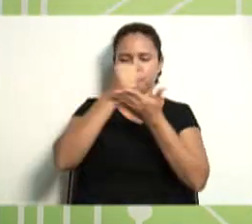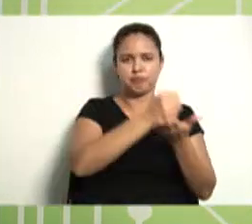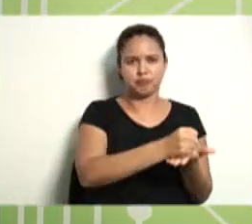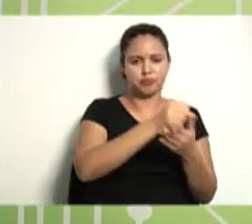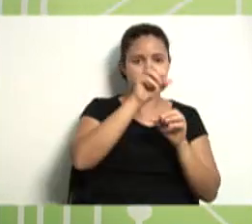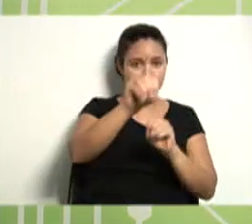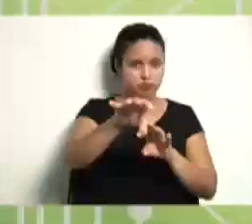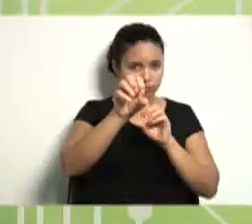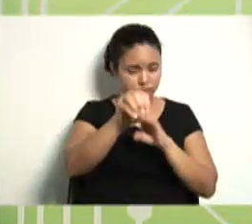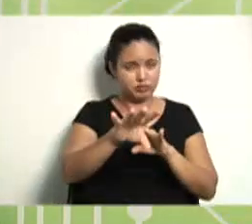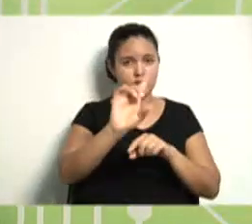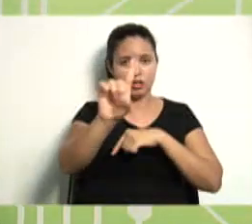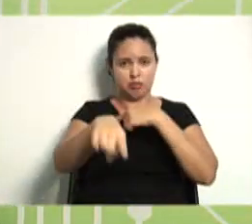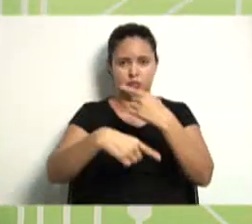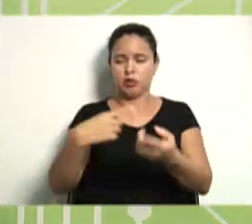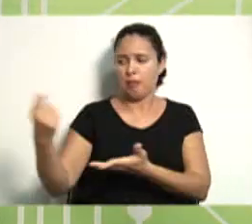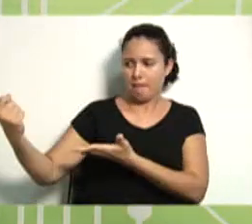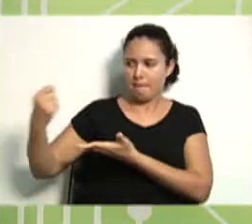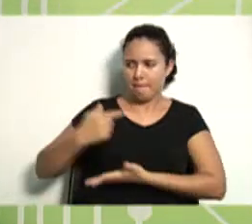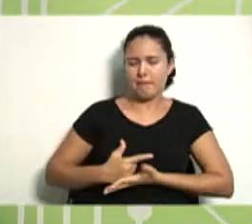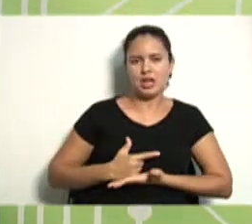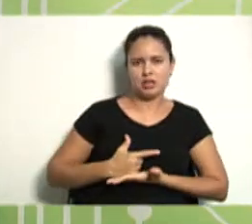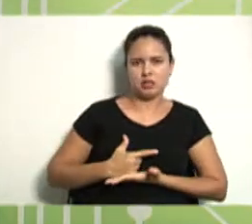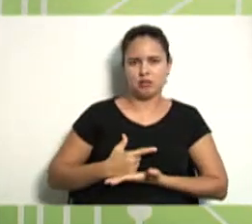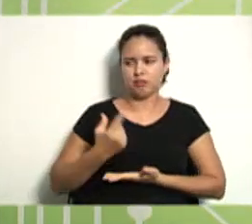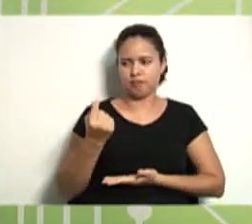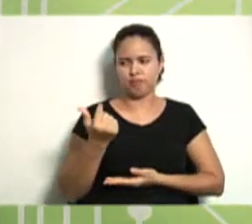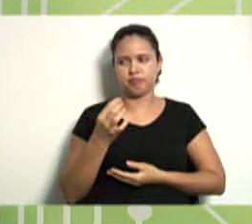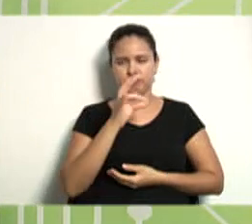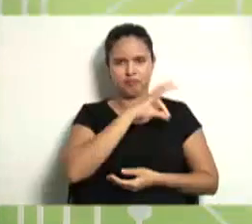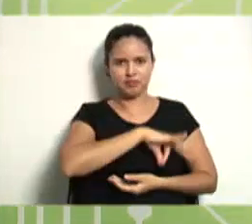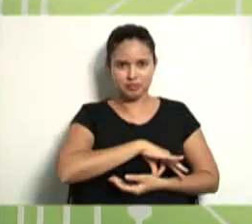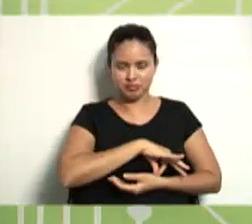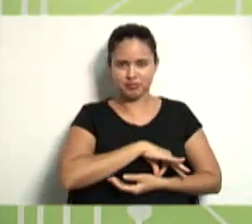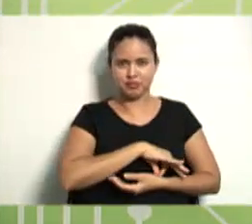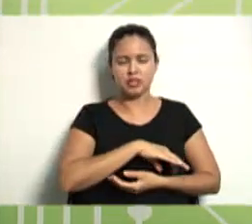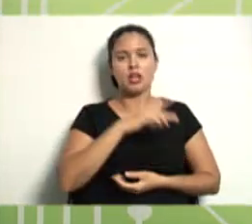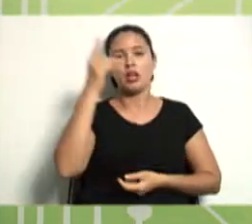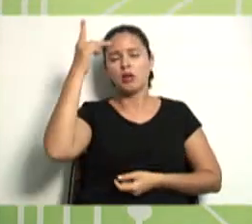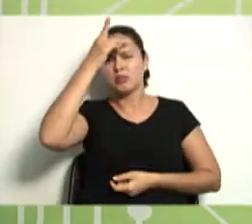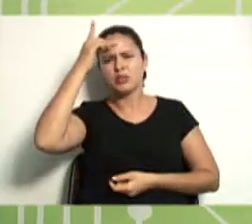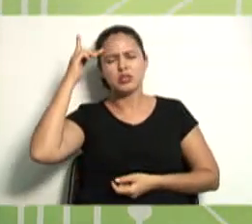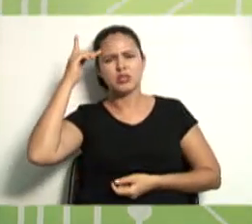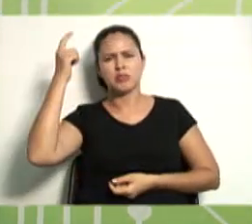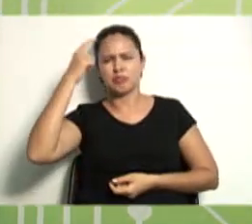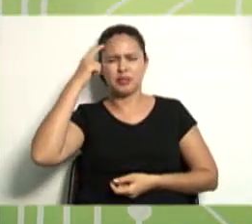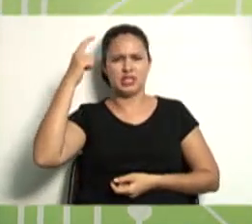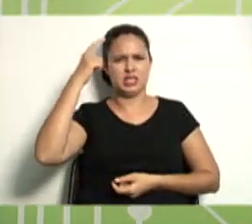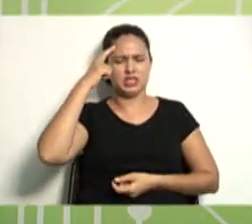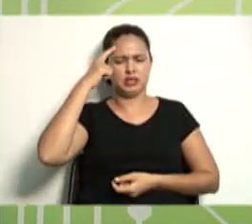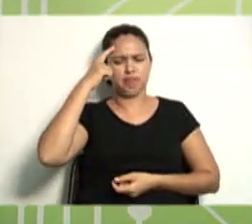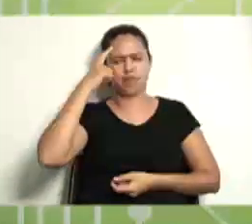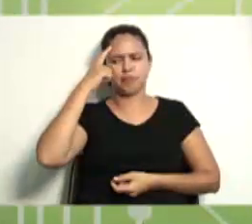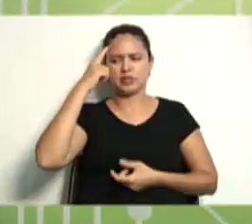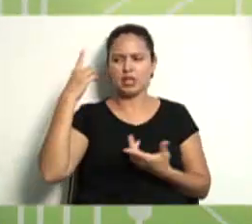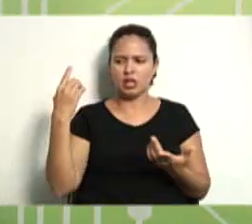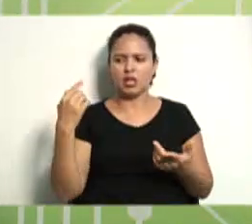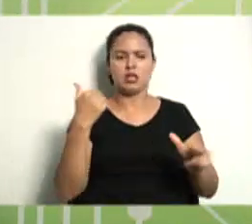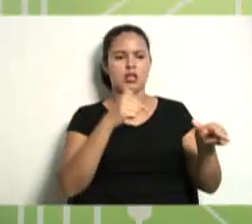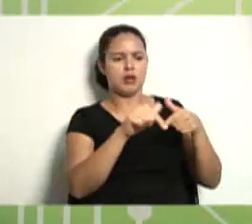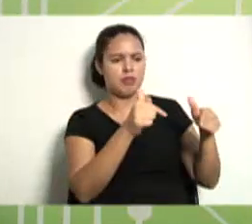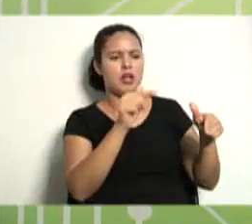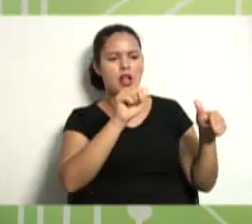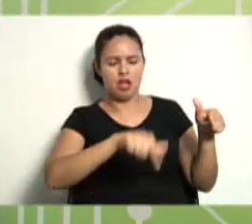por isso. As pessoas têm em mente que trabalho é somente aquilo que tem um retorno financeiro.